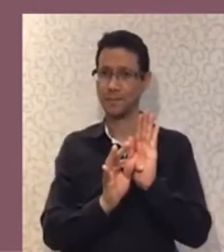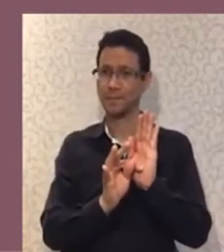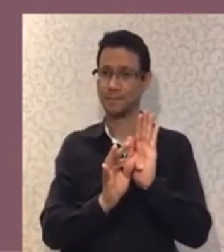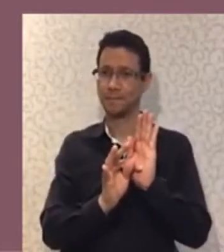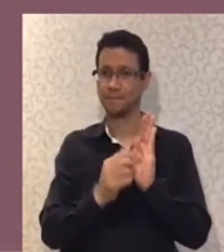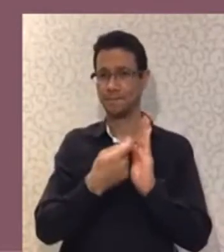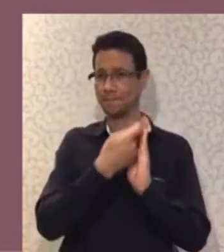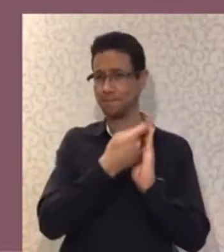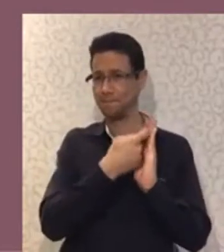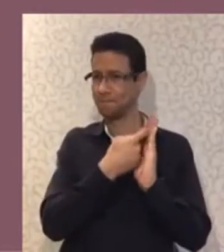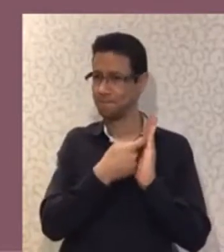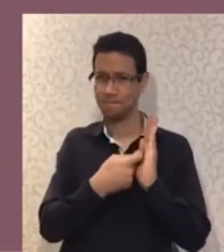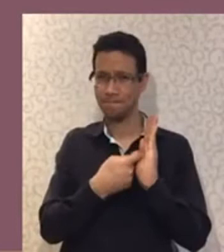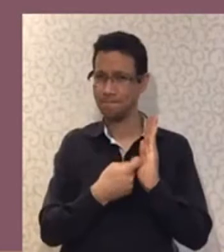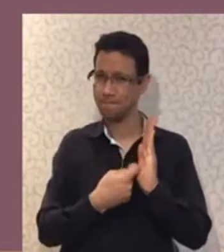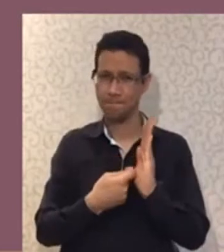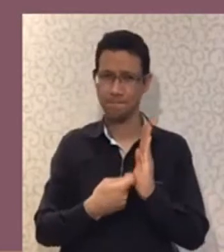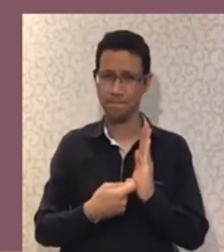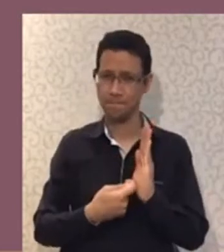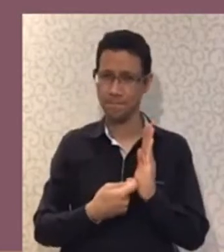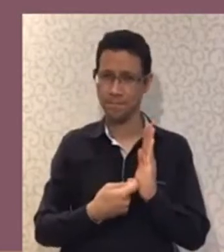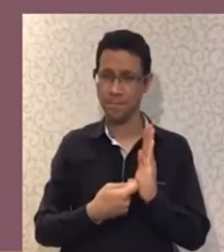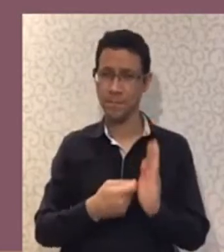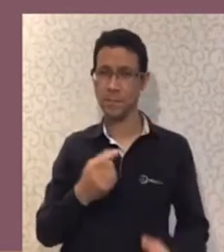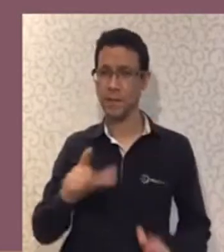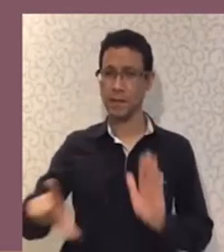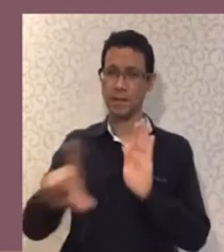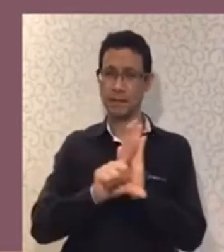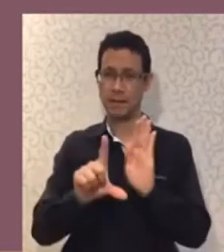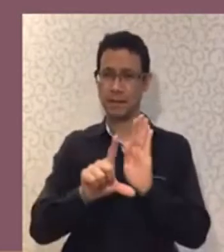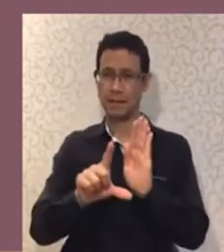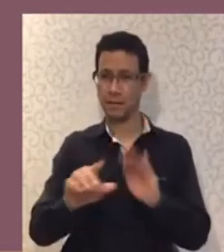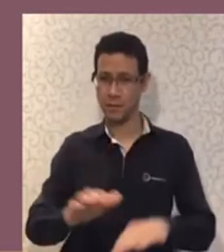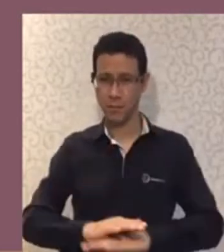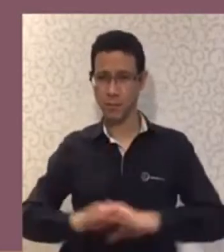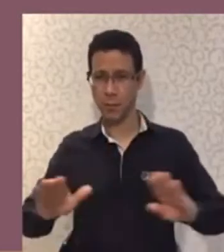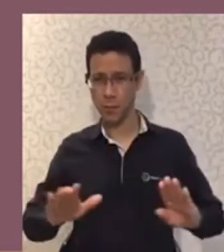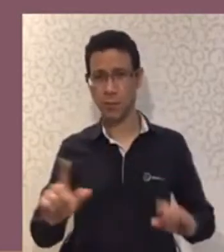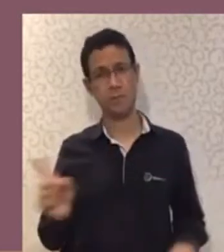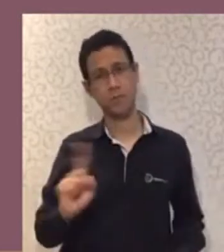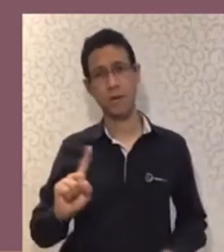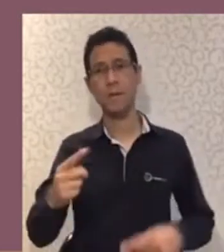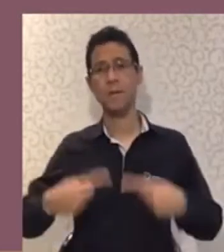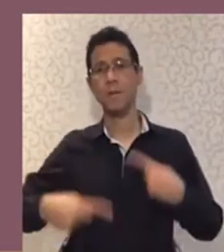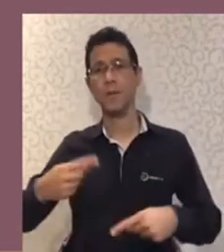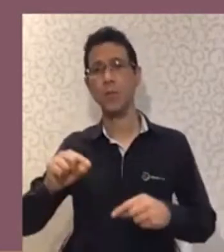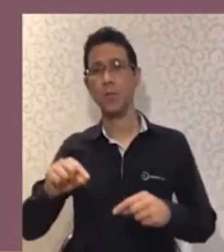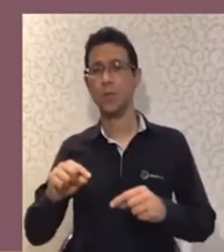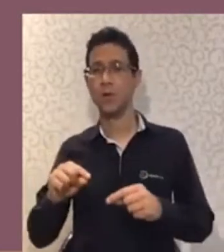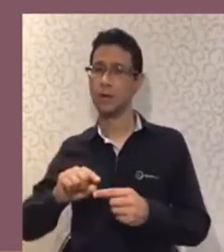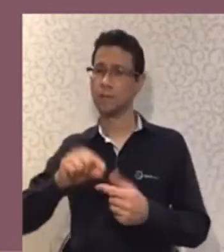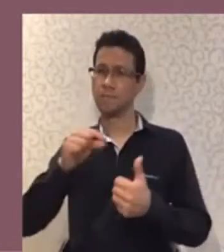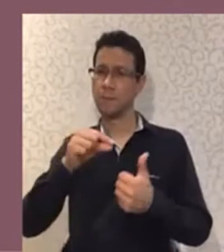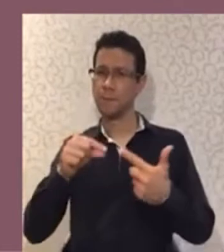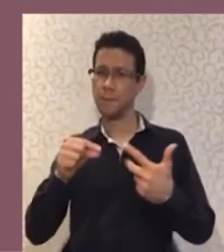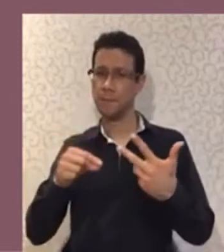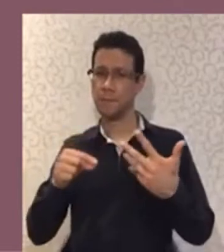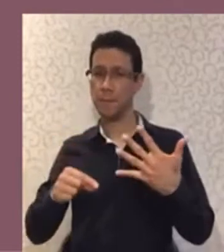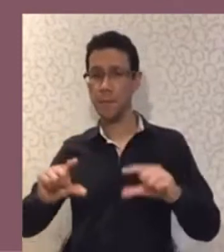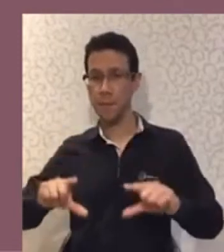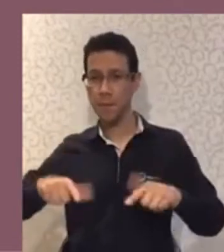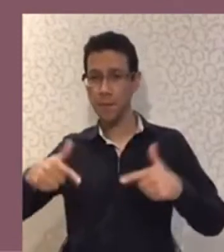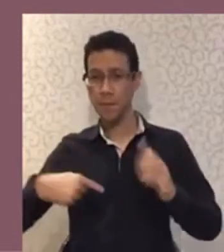escrito, um texto legal. Uma política é um conjunto de ações que este texto